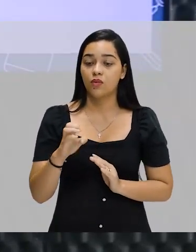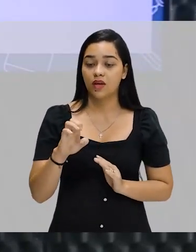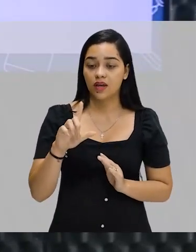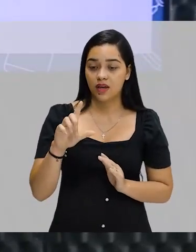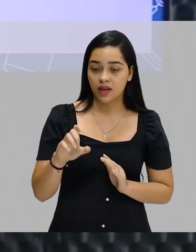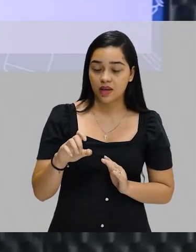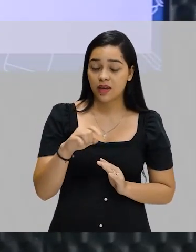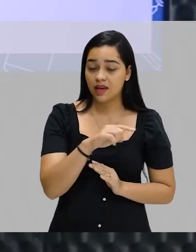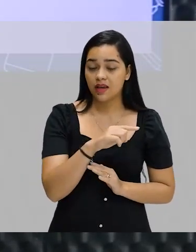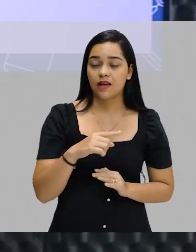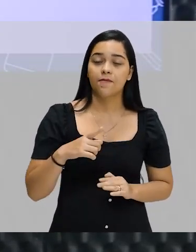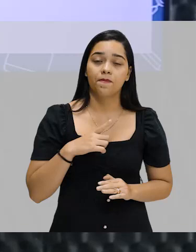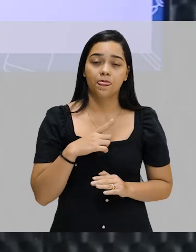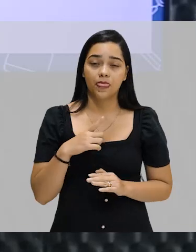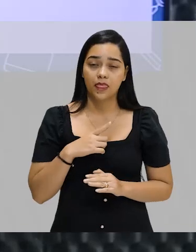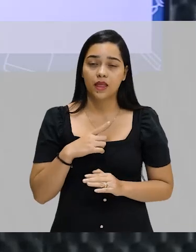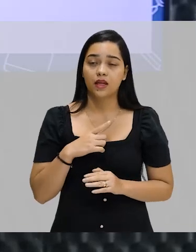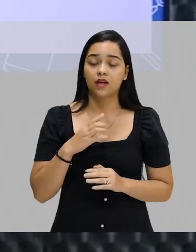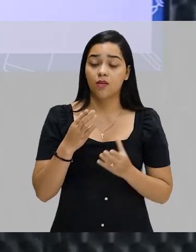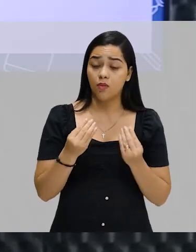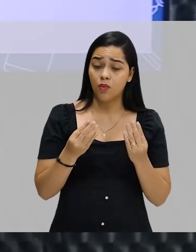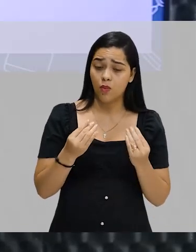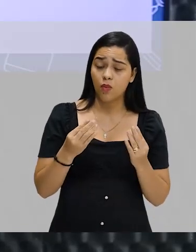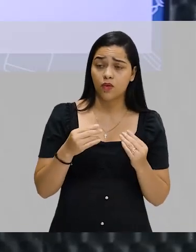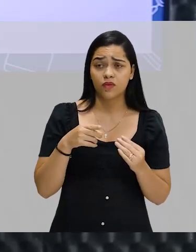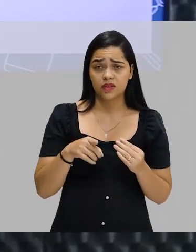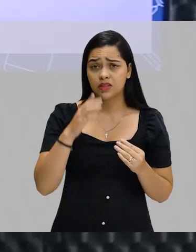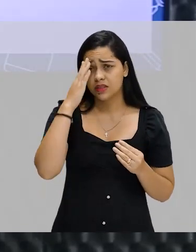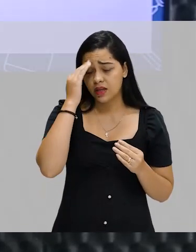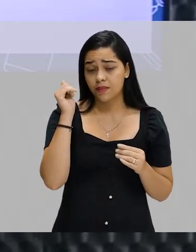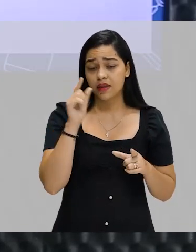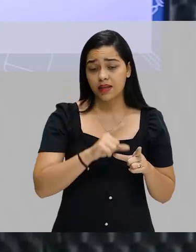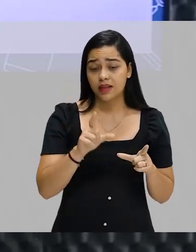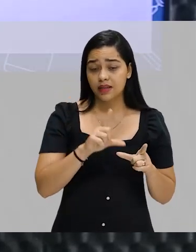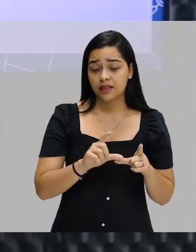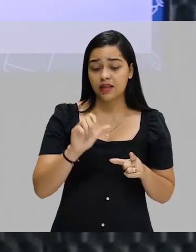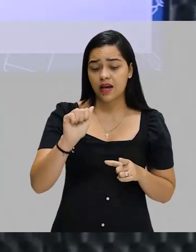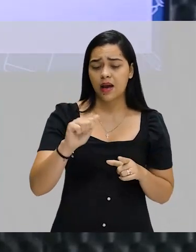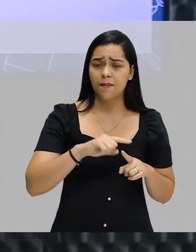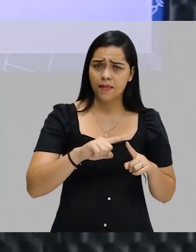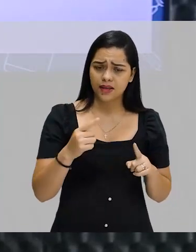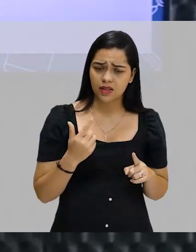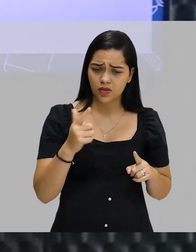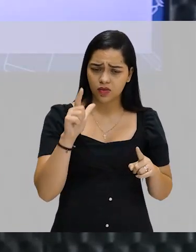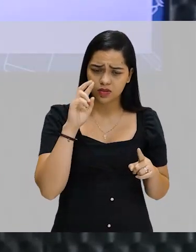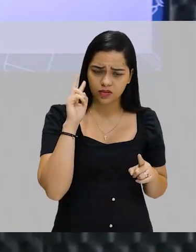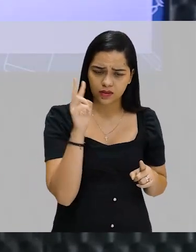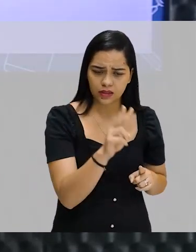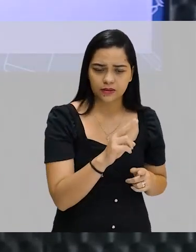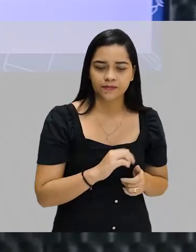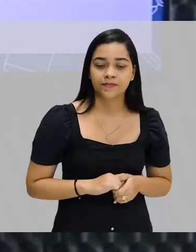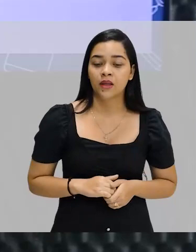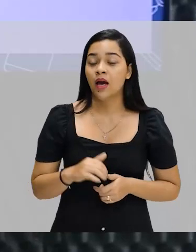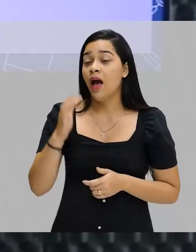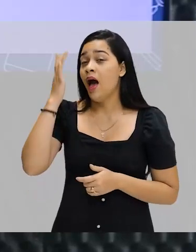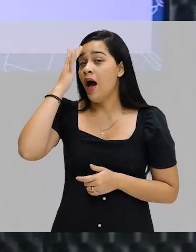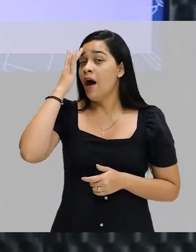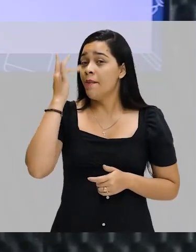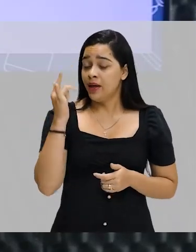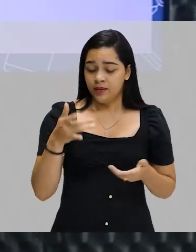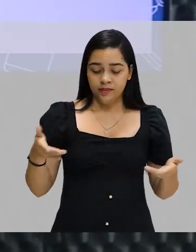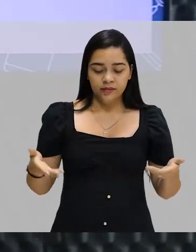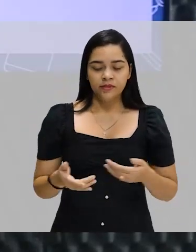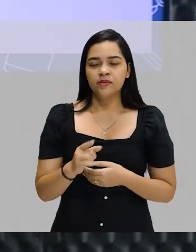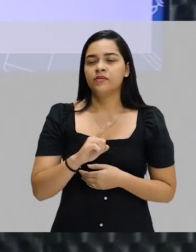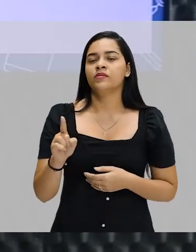Então, eu tenho o muito, que é um advérbio de intensidade. Claro, você já sabe que é a letra A. Mas vamos ver as outras? Amanhã, não é